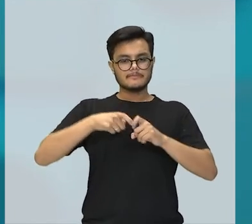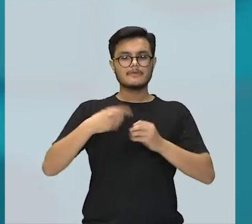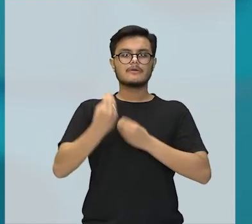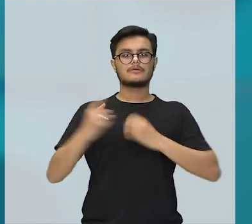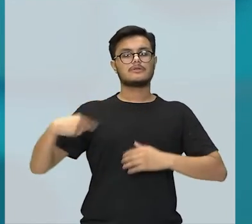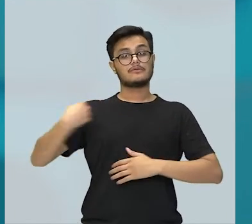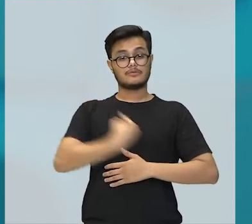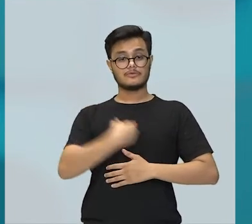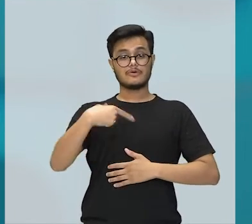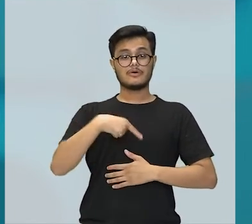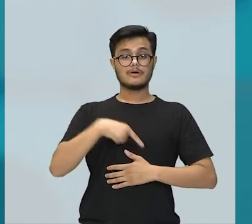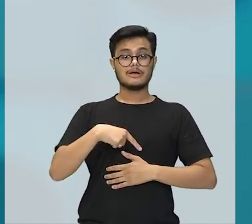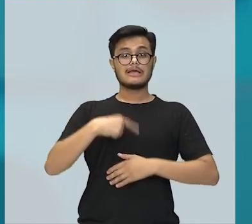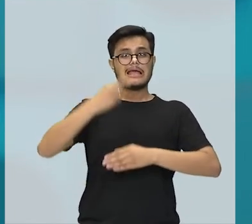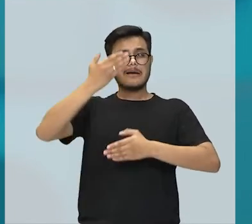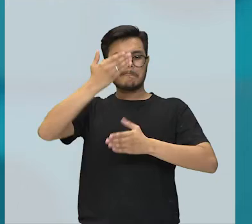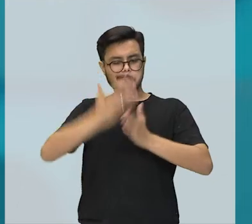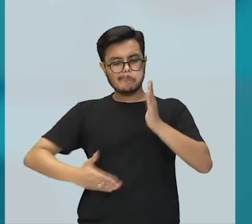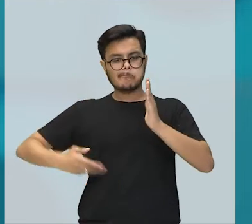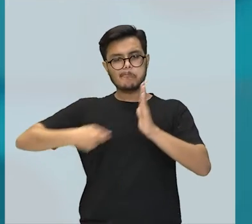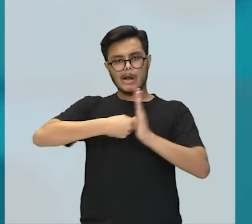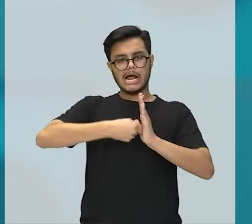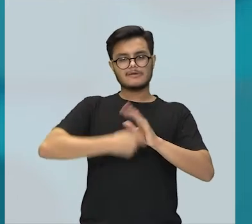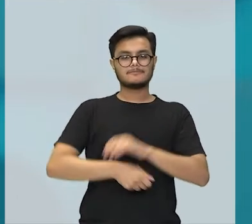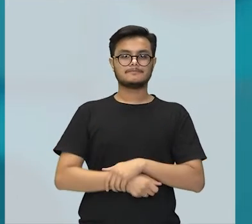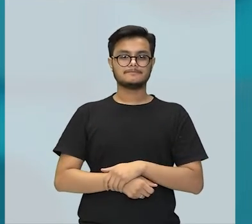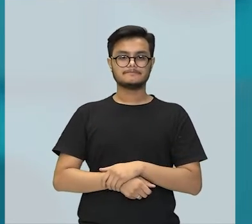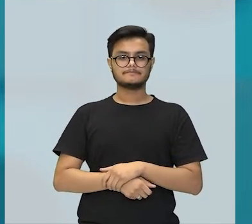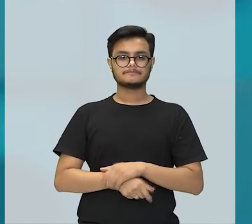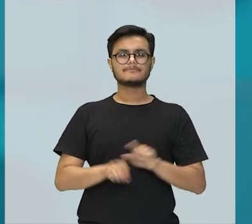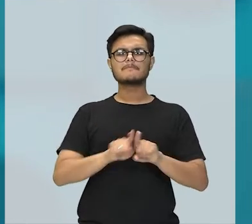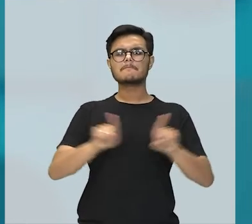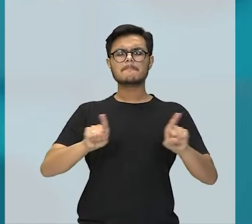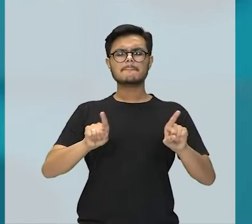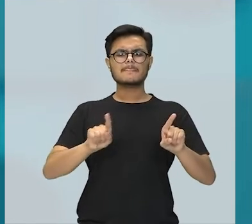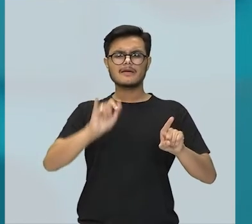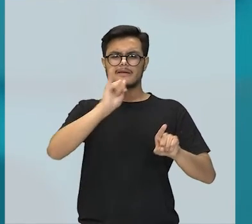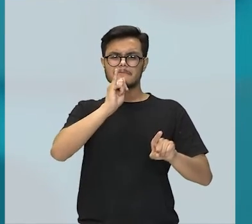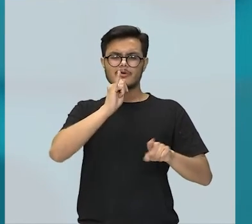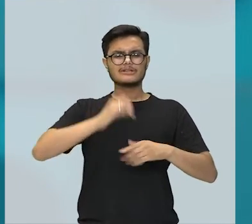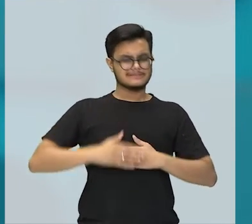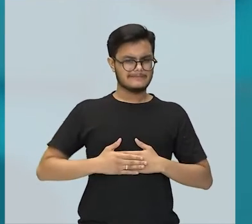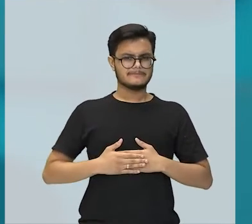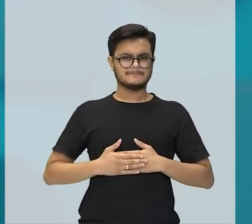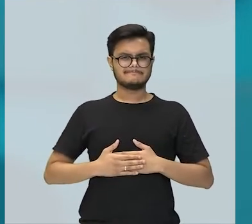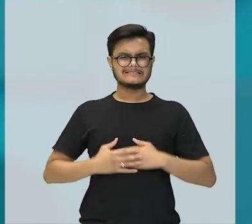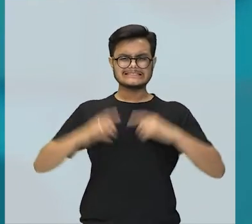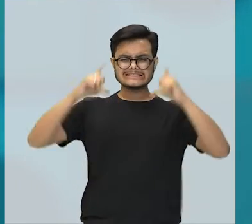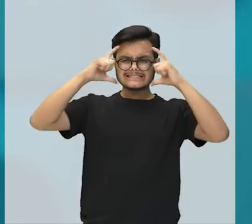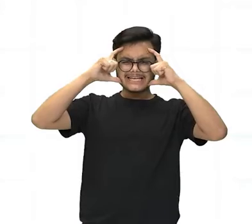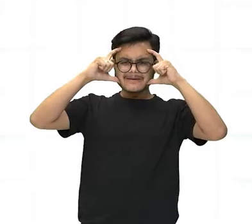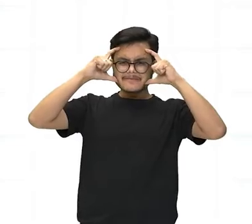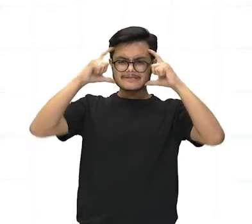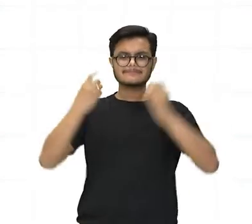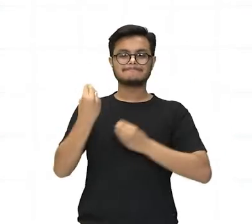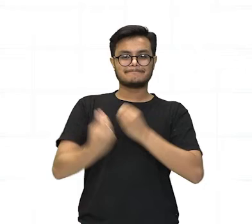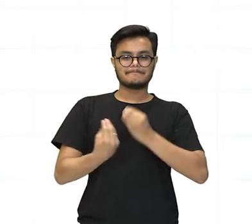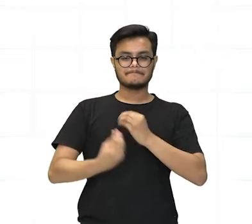o corte ele é profundo. Mas se o corte é na cabeça, o que nós devemos fazer?